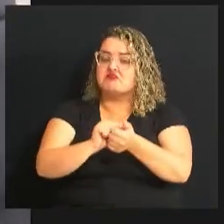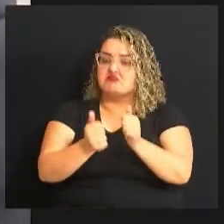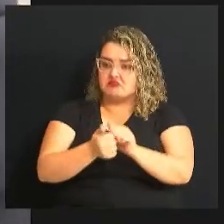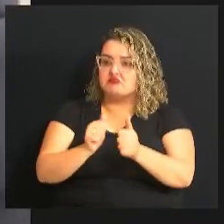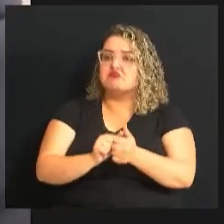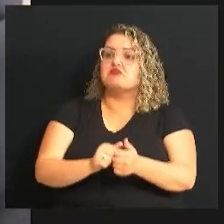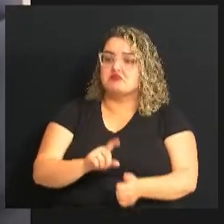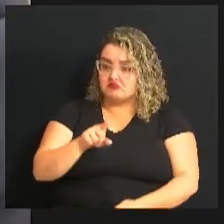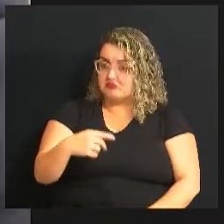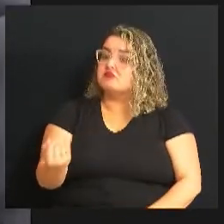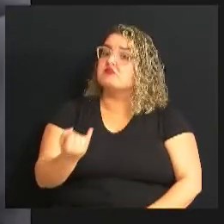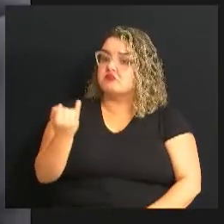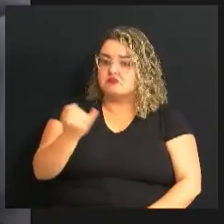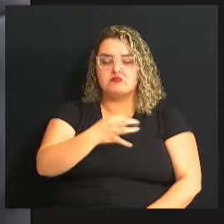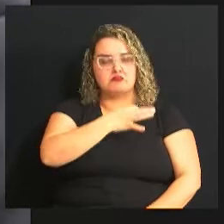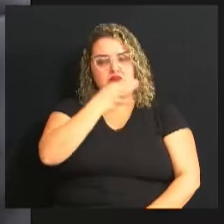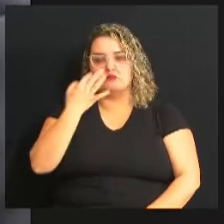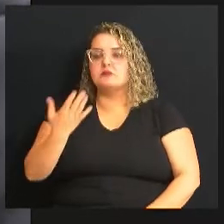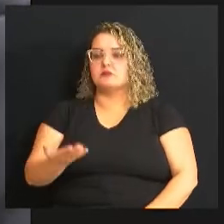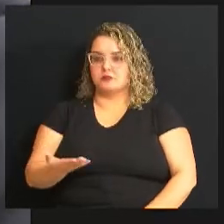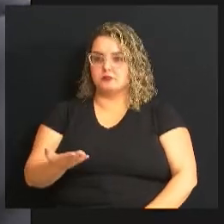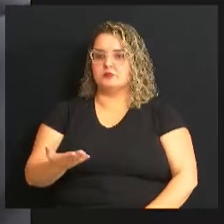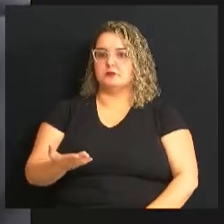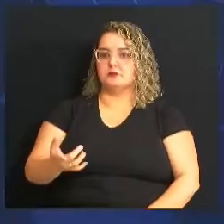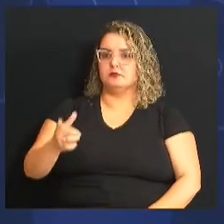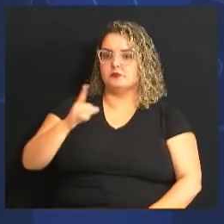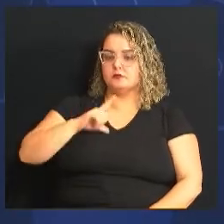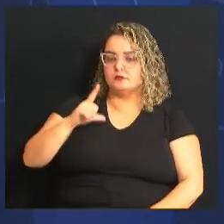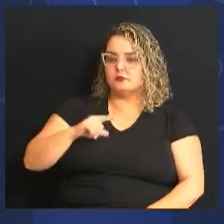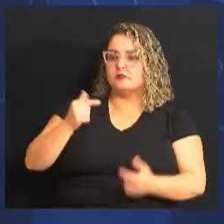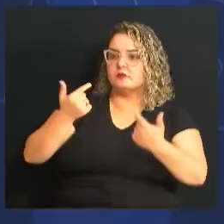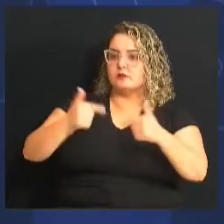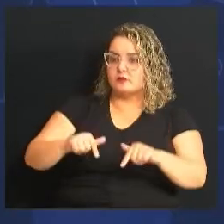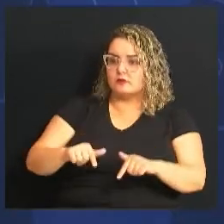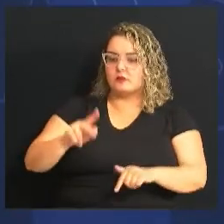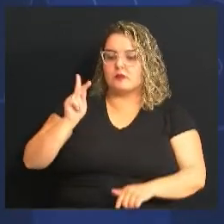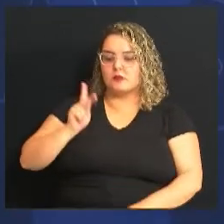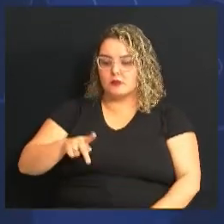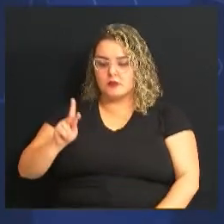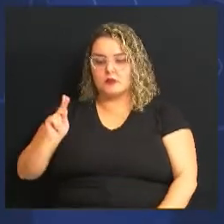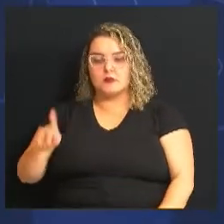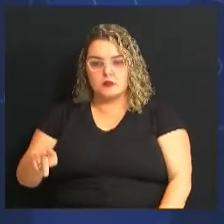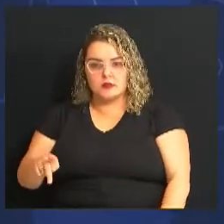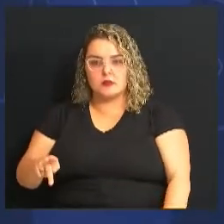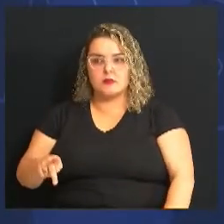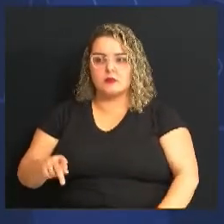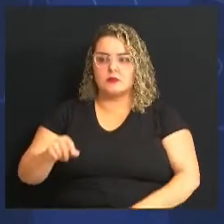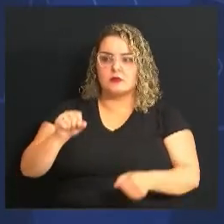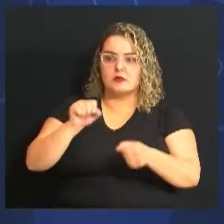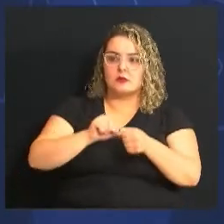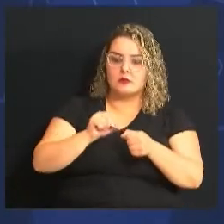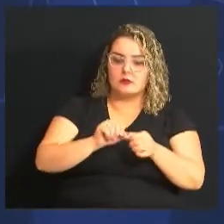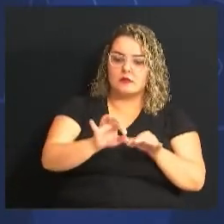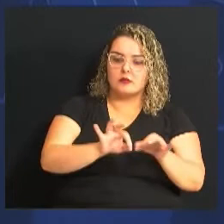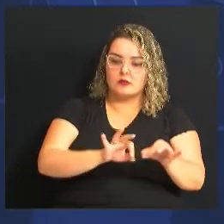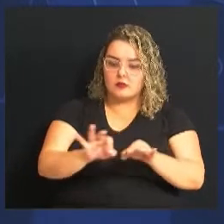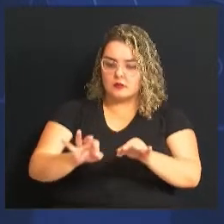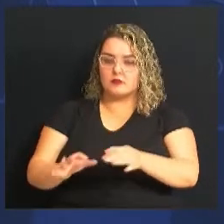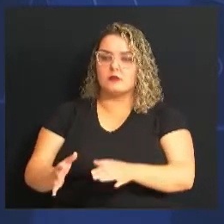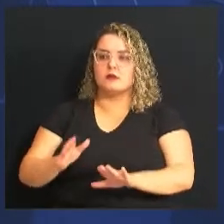muito importante. Ótimo. Vai ter um espaço para que professores que fizeram projetos,